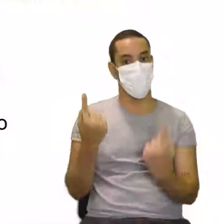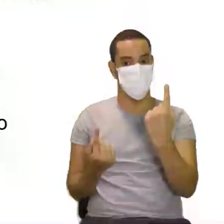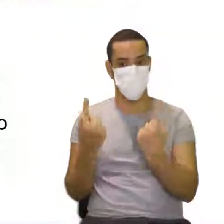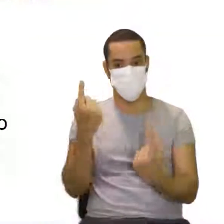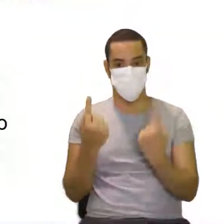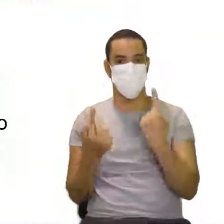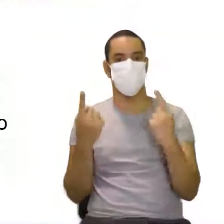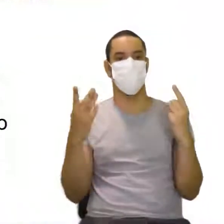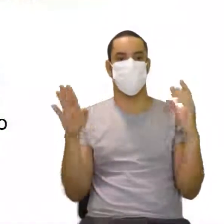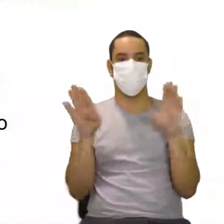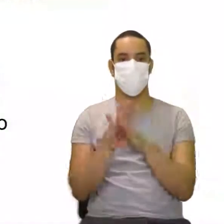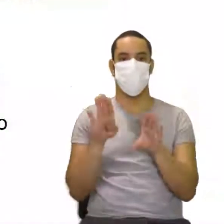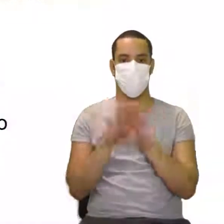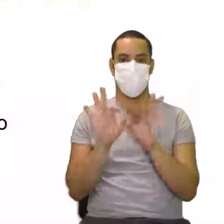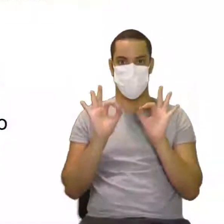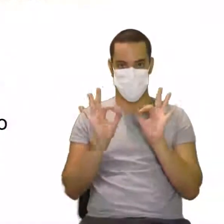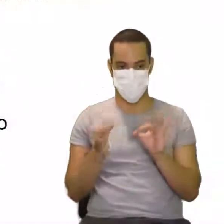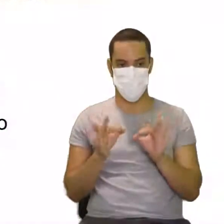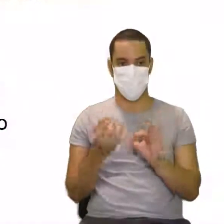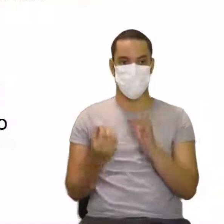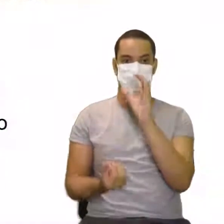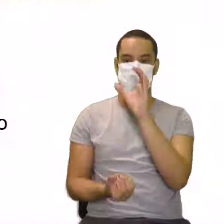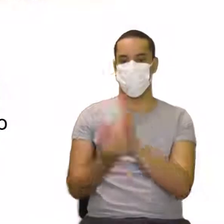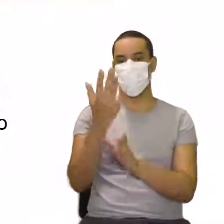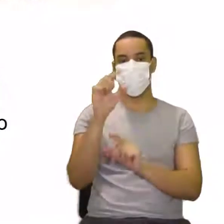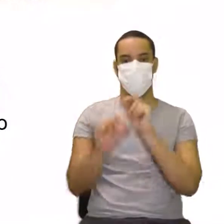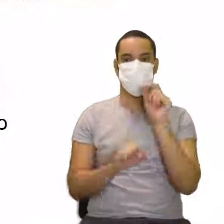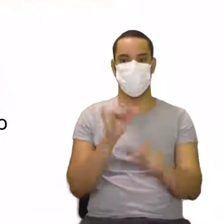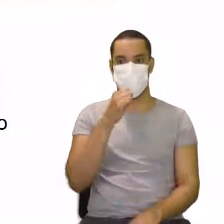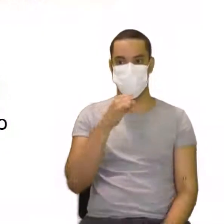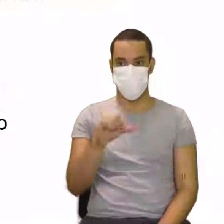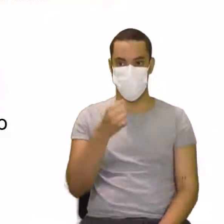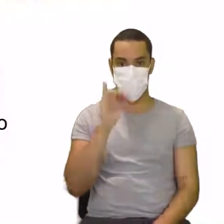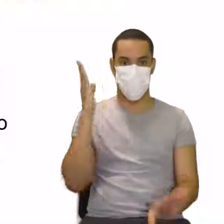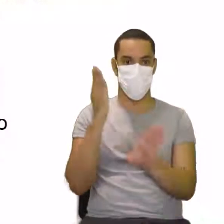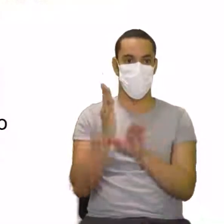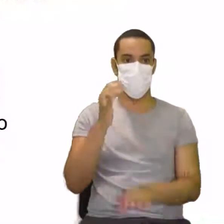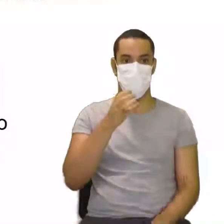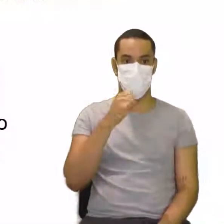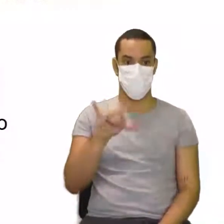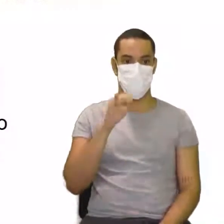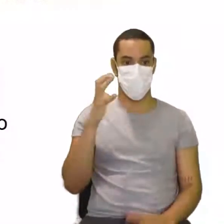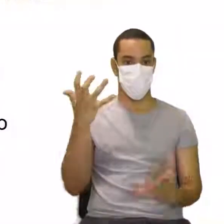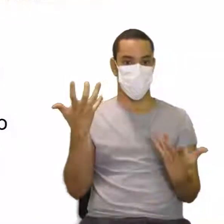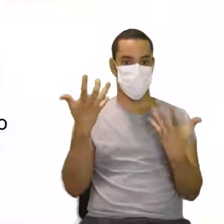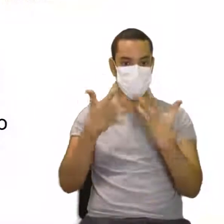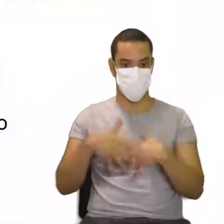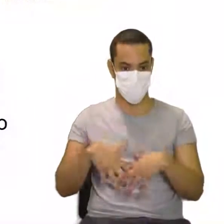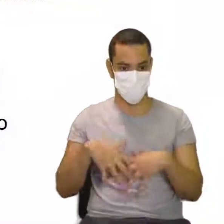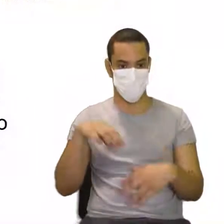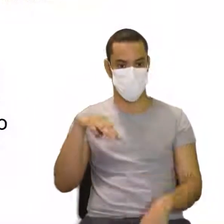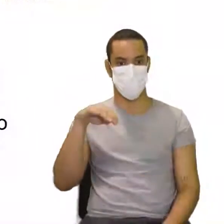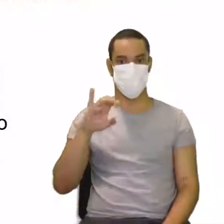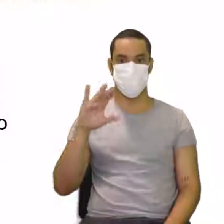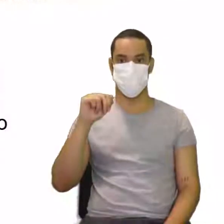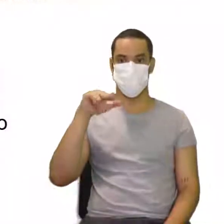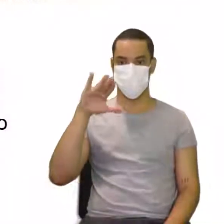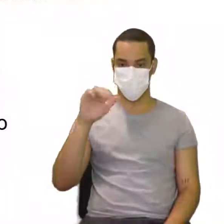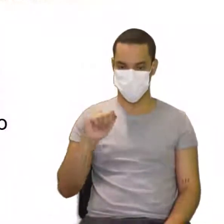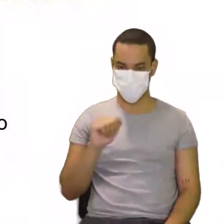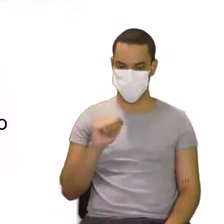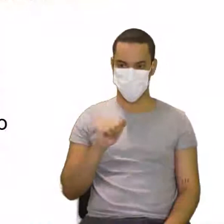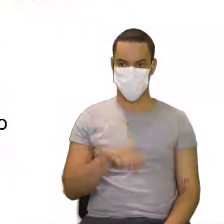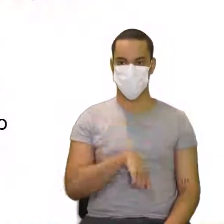alternada, certo? E é para produção de corrente elétrica a partir da energia mecânica, ok? E